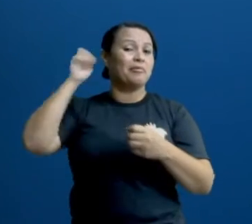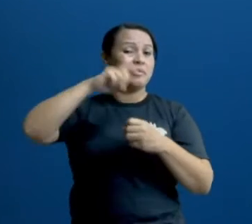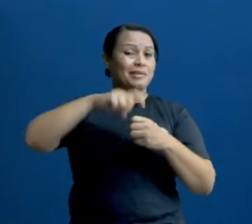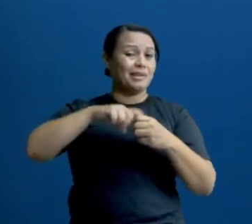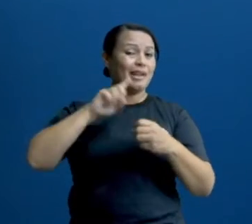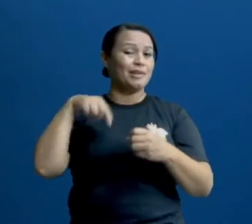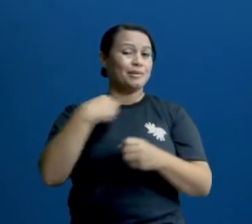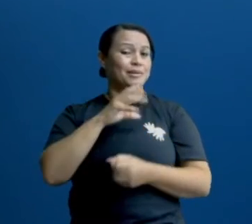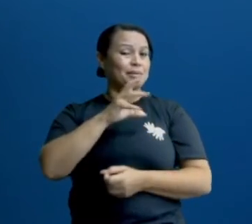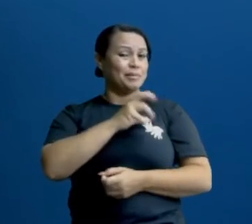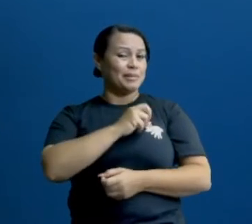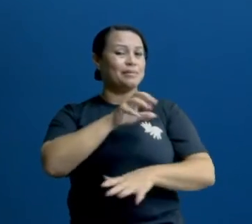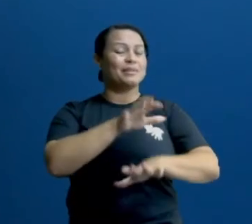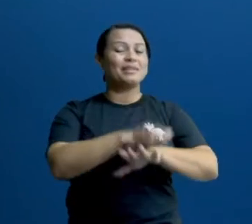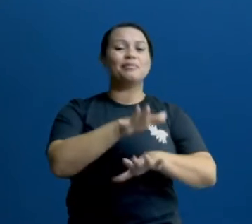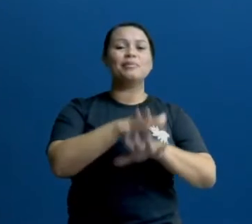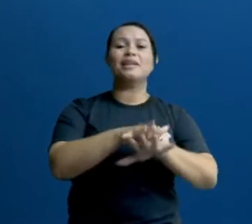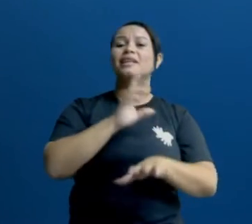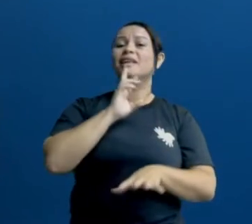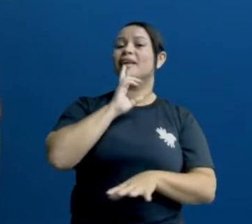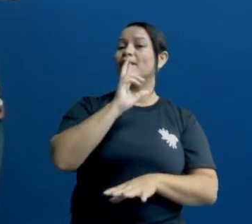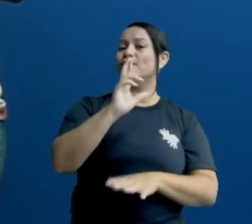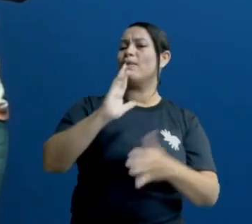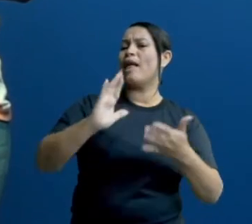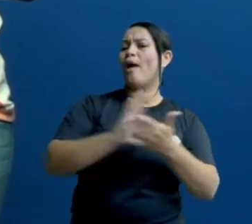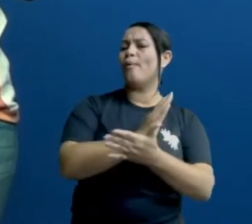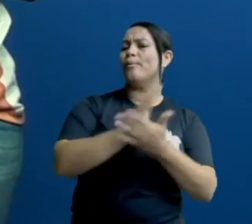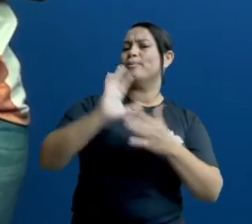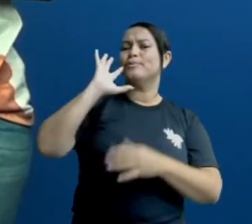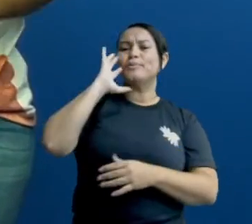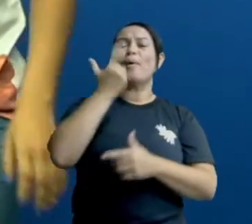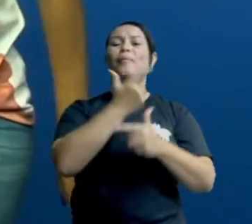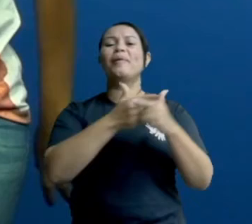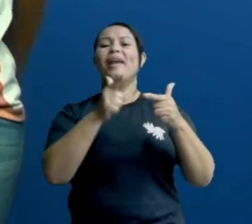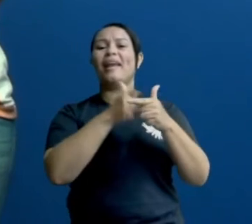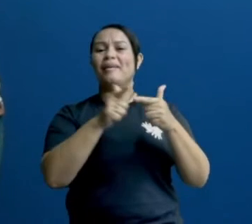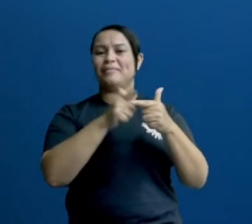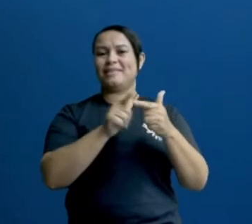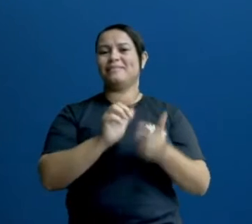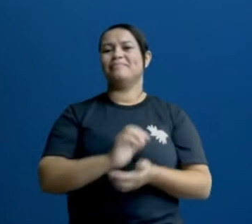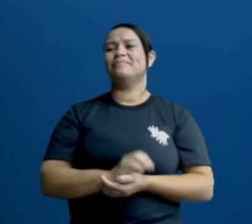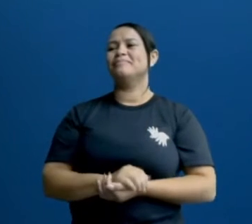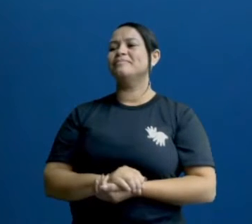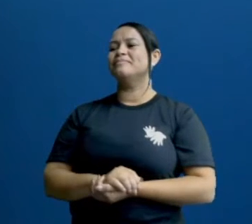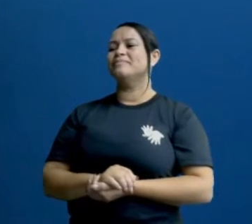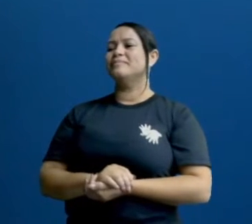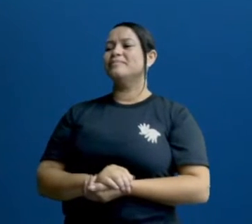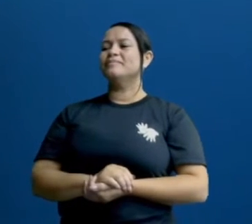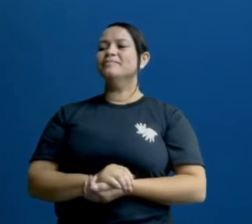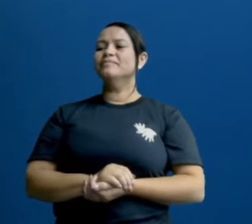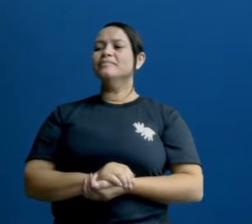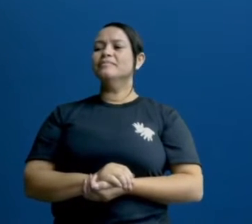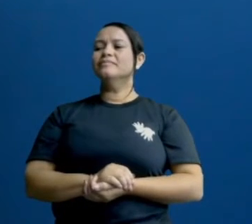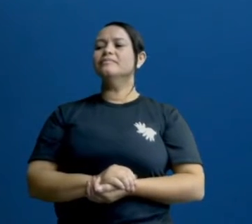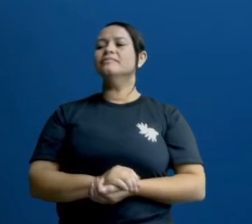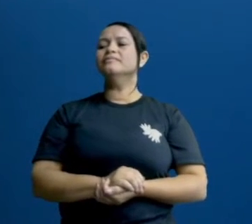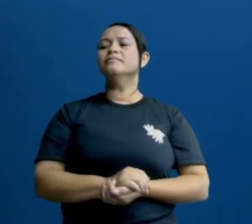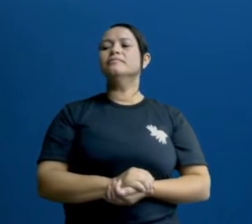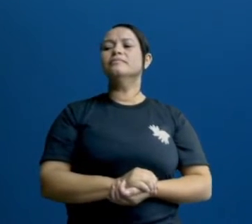amada matemática e resolver algumas resoluções de problemas.